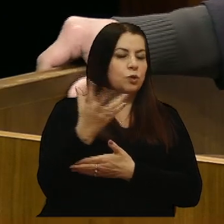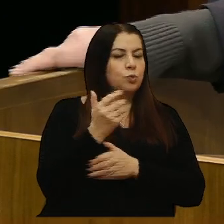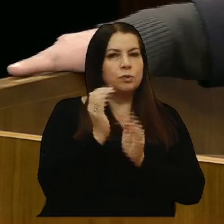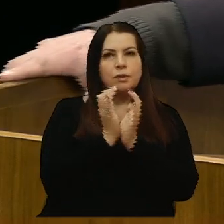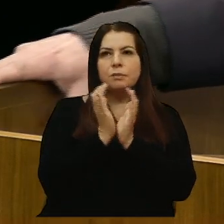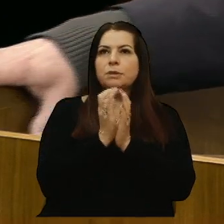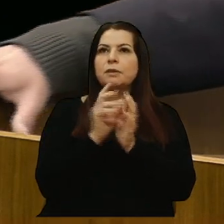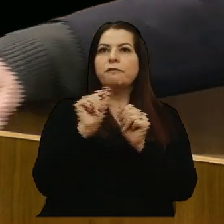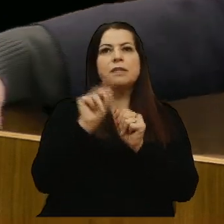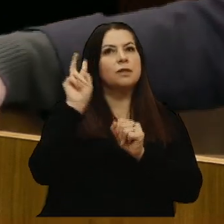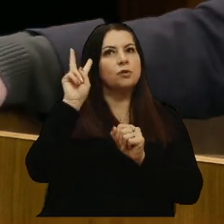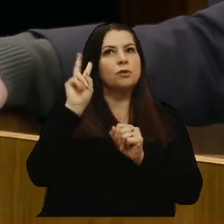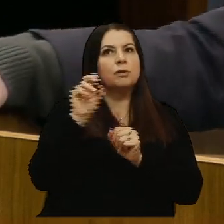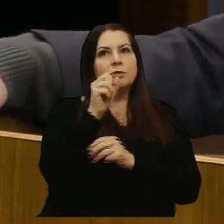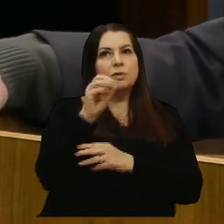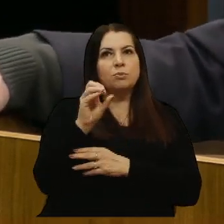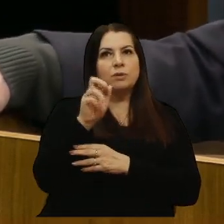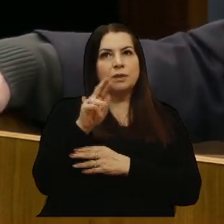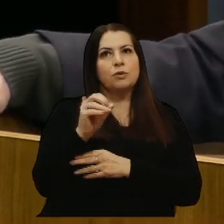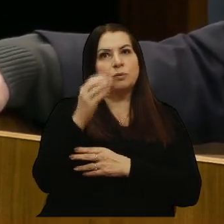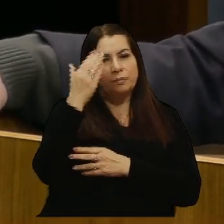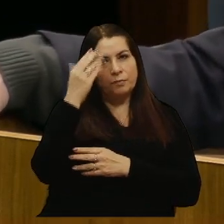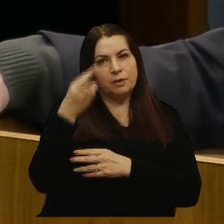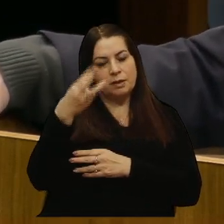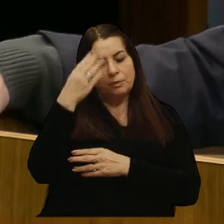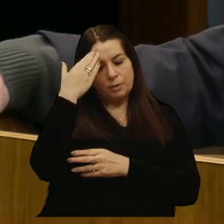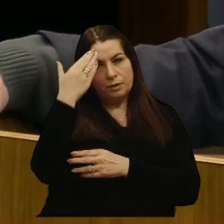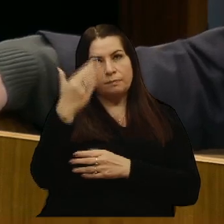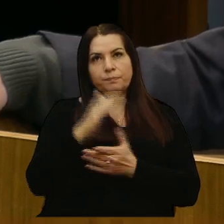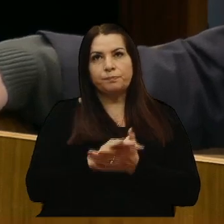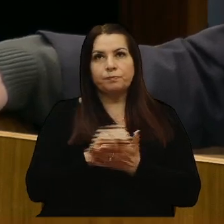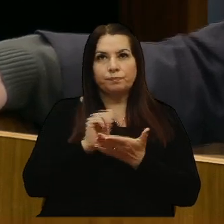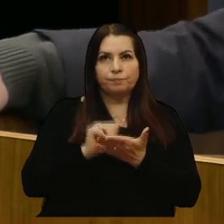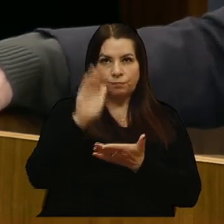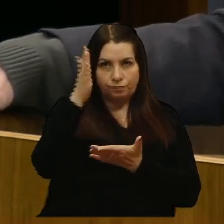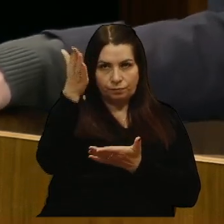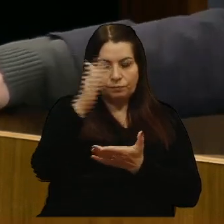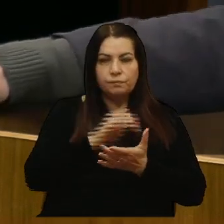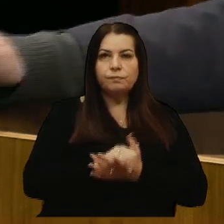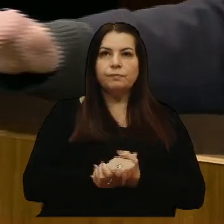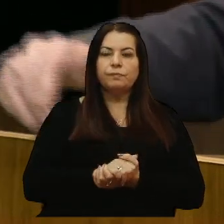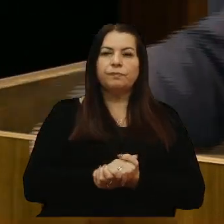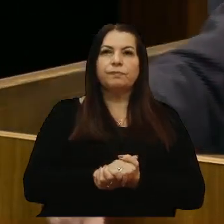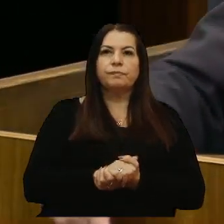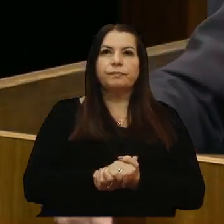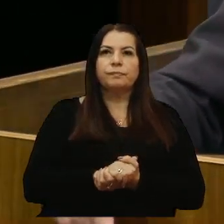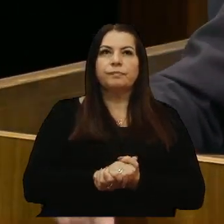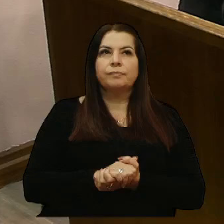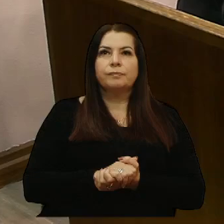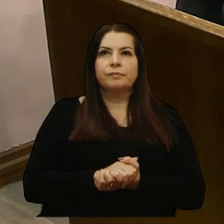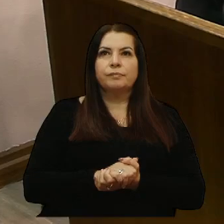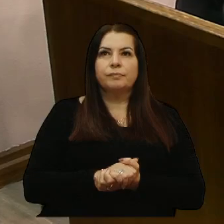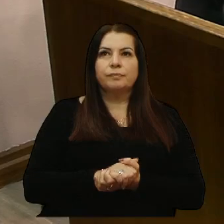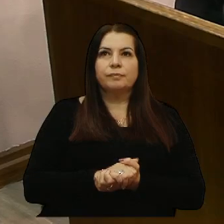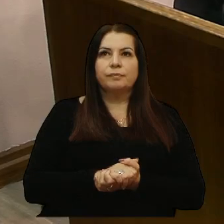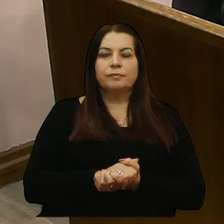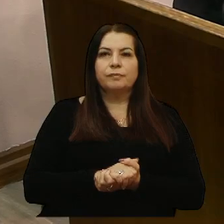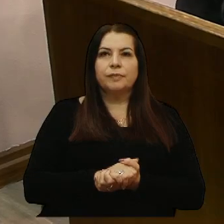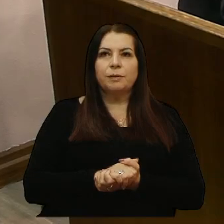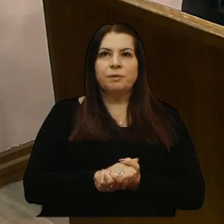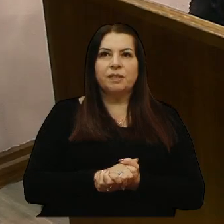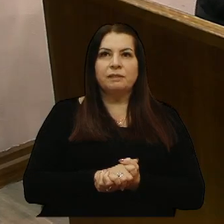fazer história lá no São Ciro 3. Meu muito obrigado. Eu vou lhe pedir uma parte, por gentileza. Então, de imediato, seu à parte,